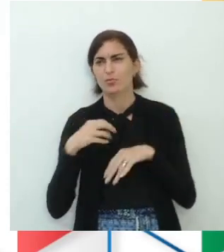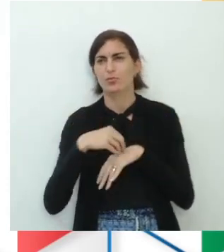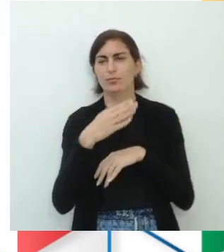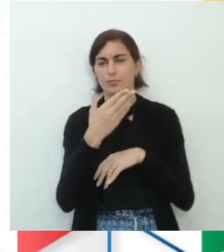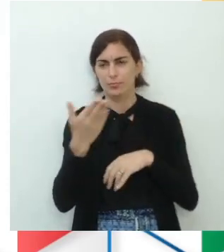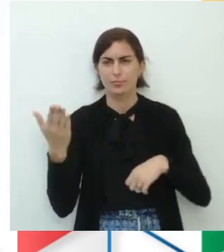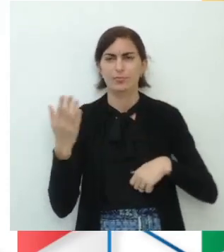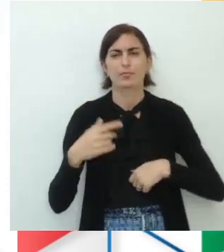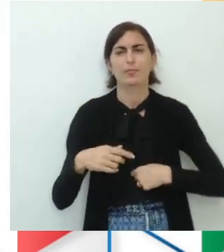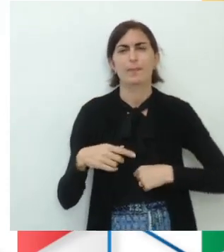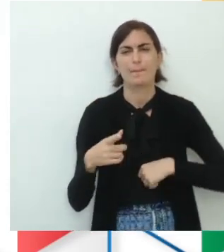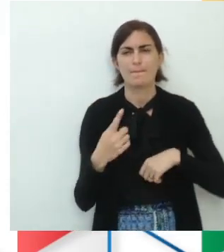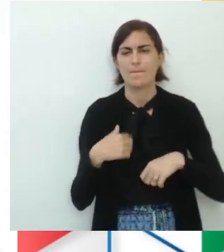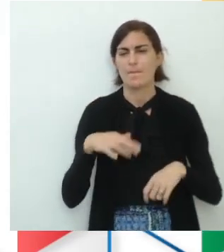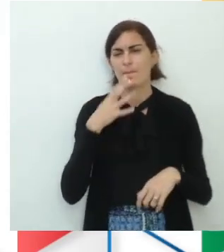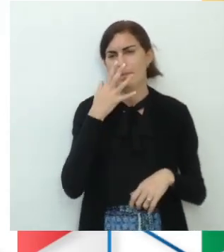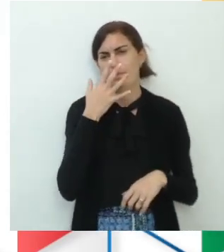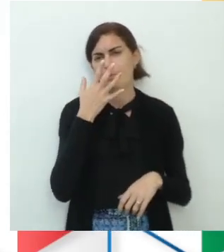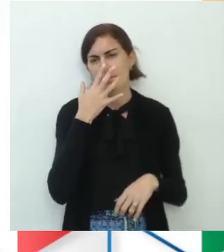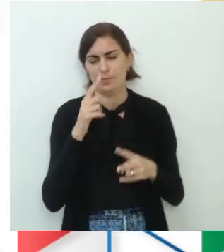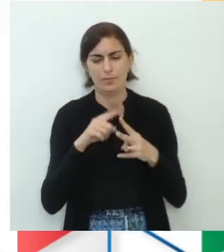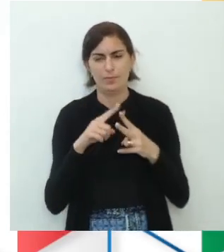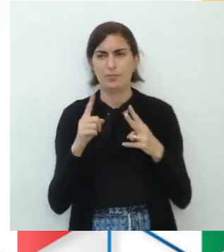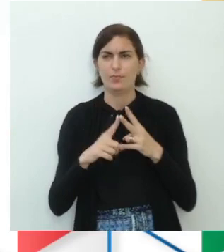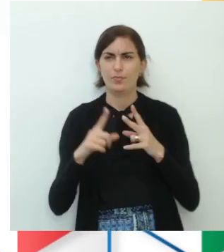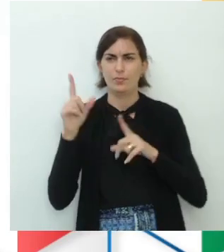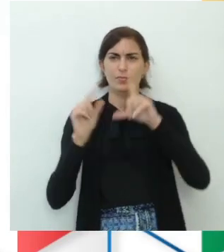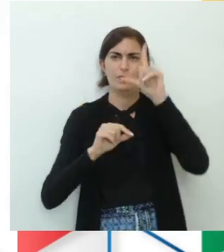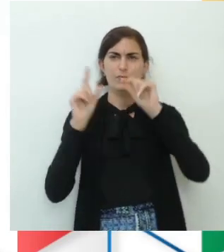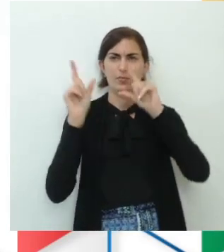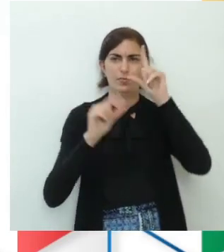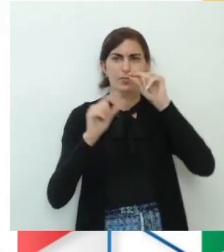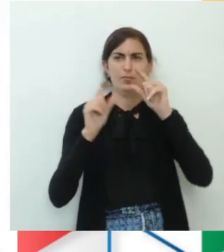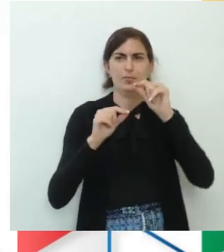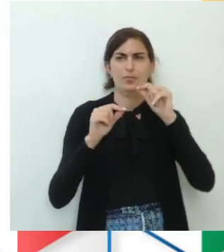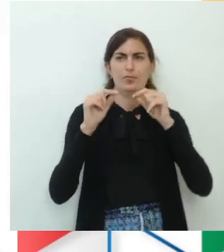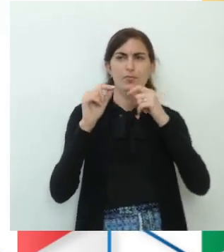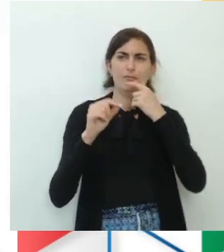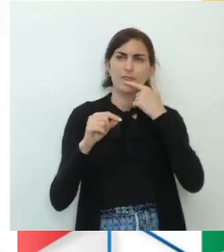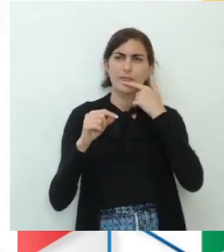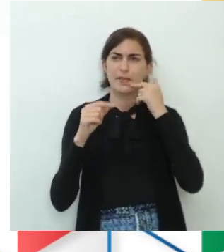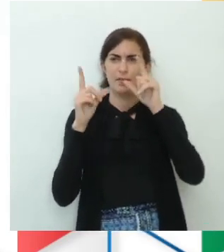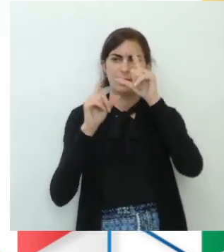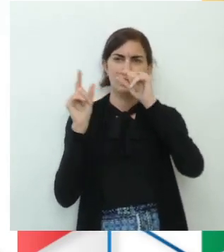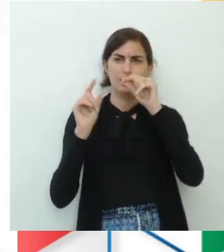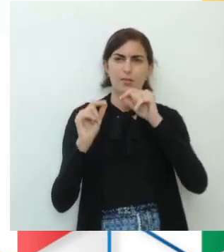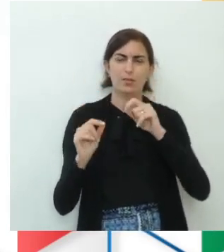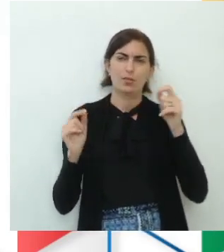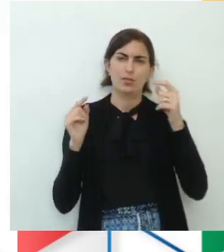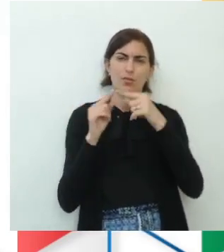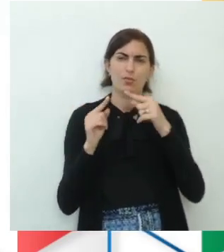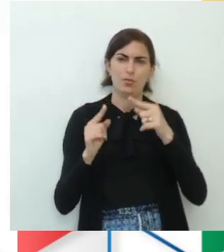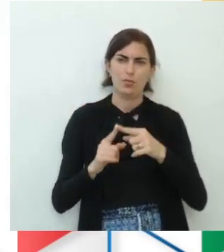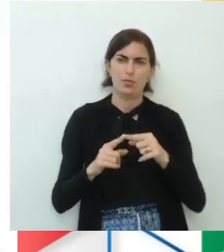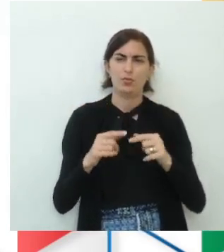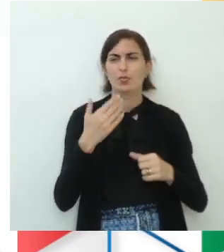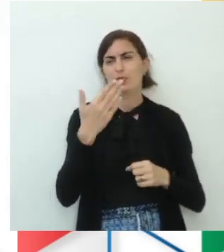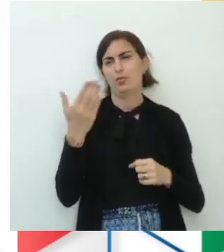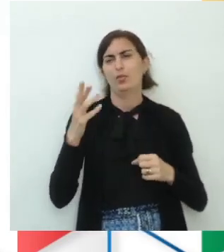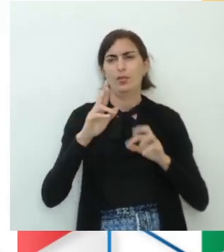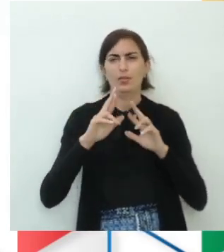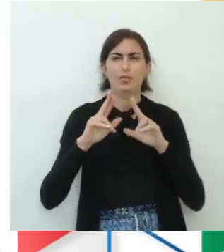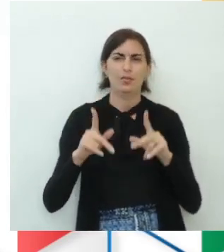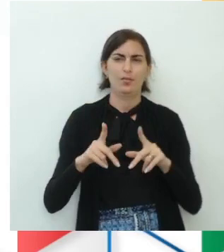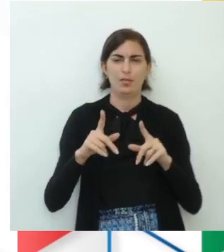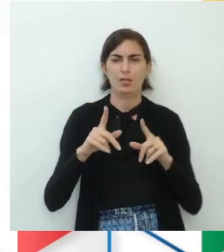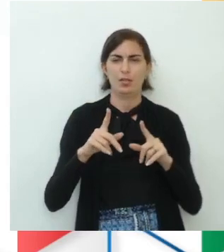a vocês. Observem as duas estrelas que podem ser sobrepostas de maneira que coincidam, né? Diferente